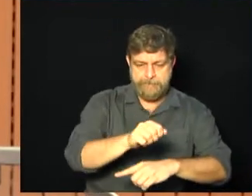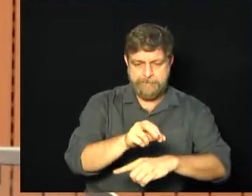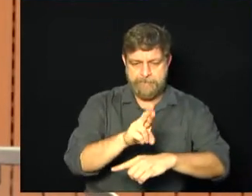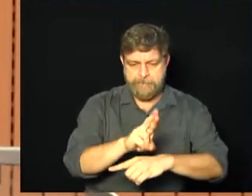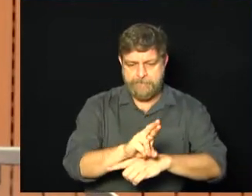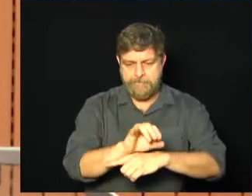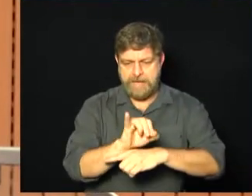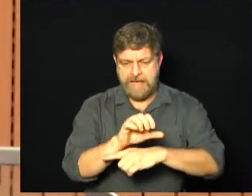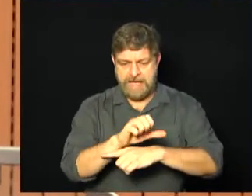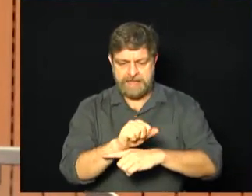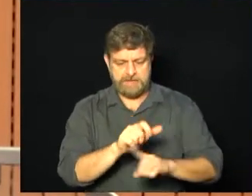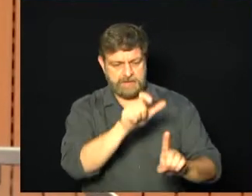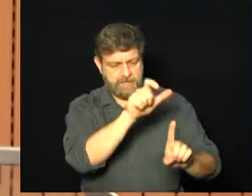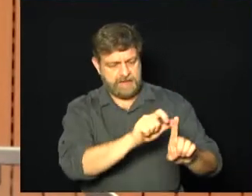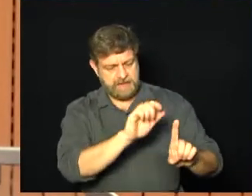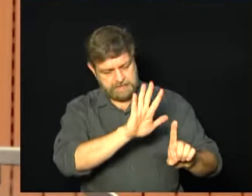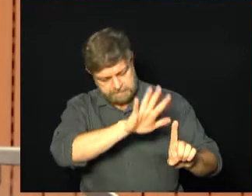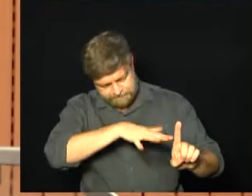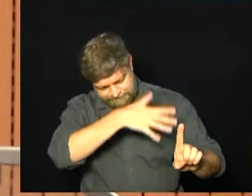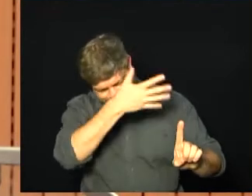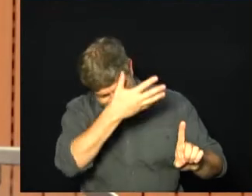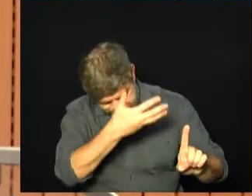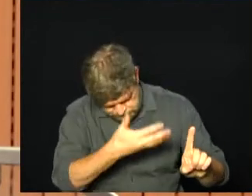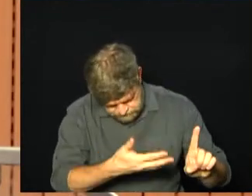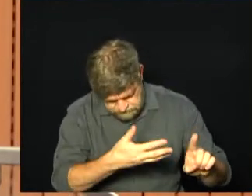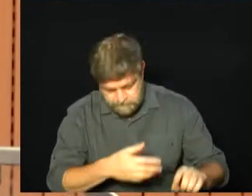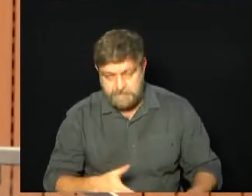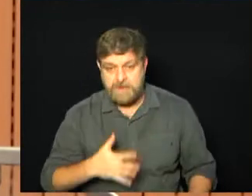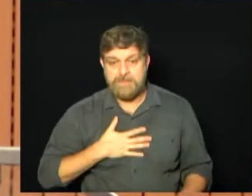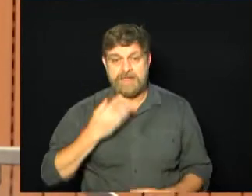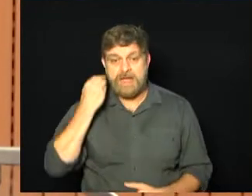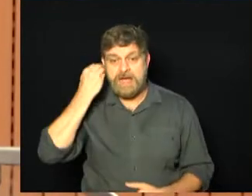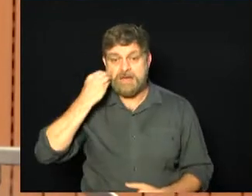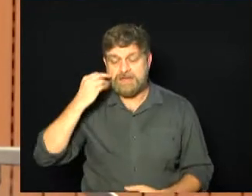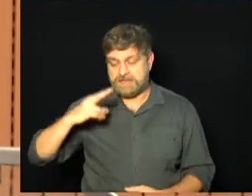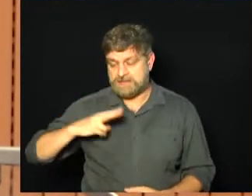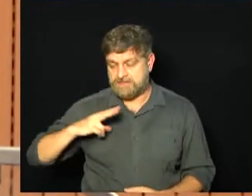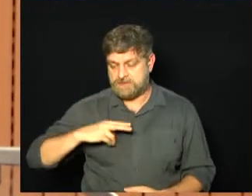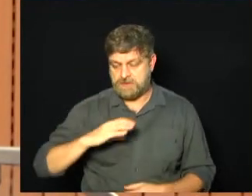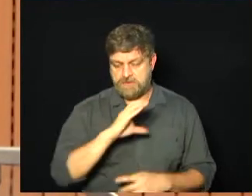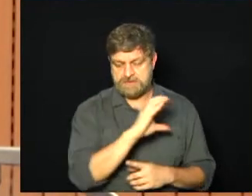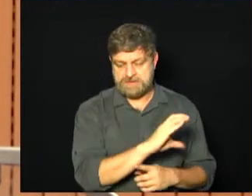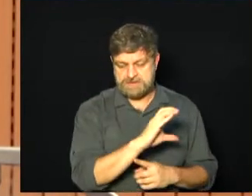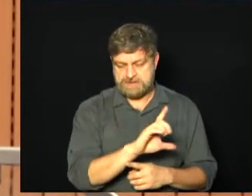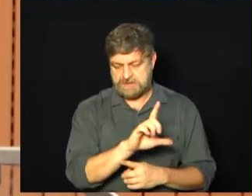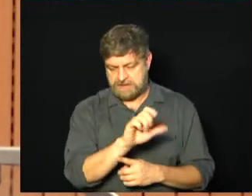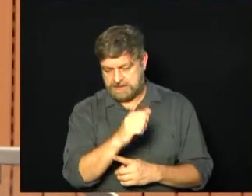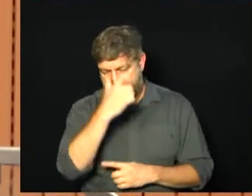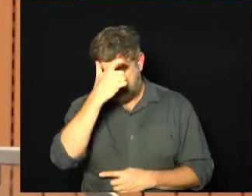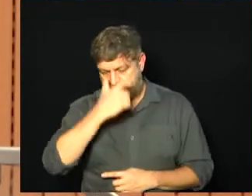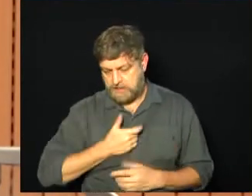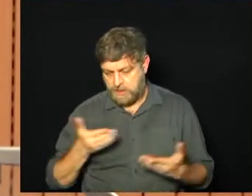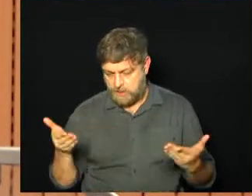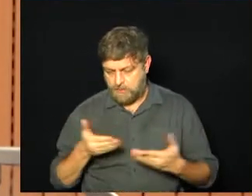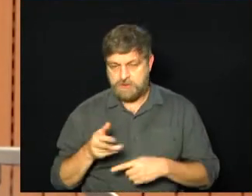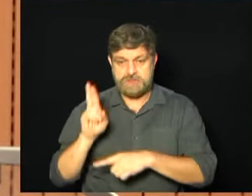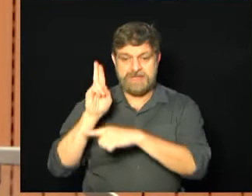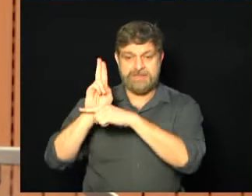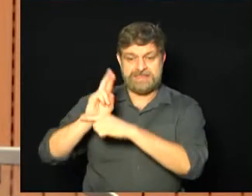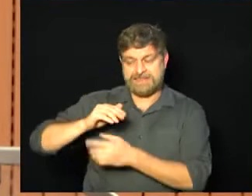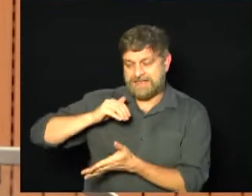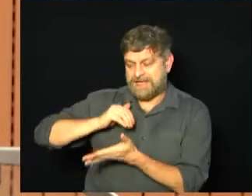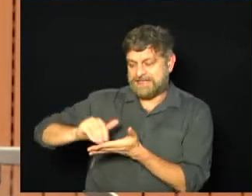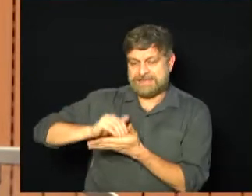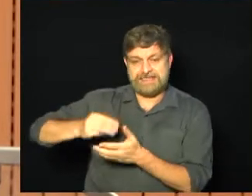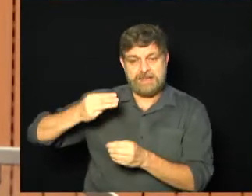essa homenagem. Mas mais do que minha experiência pessoal com o CCLA, eu estou aqui hoje em nome da Secretaria